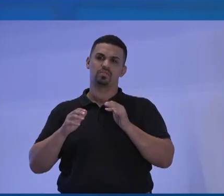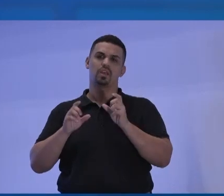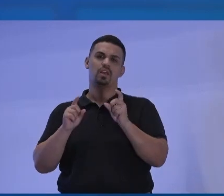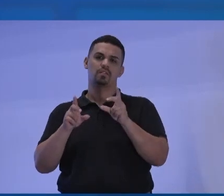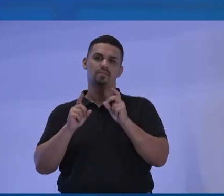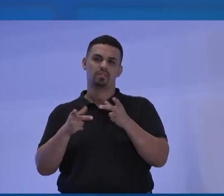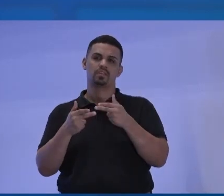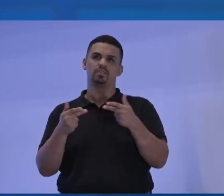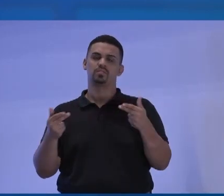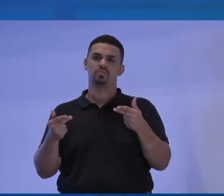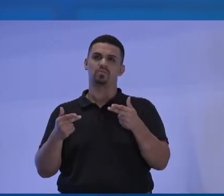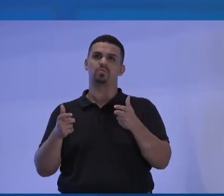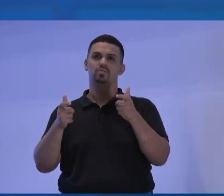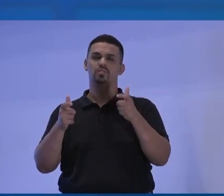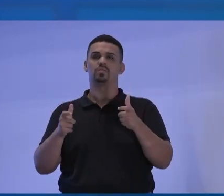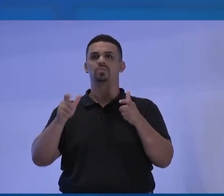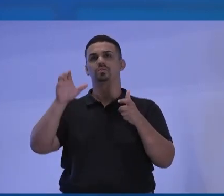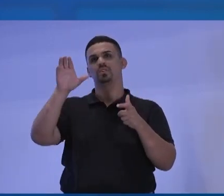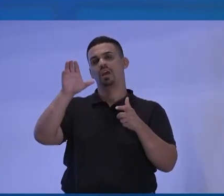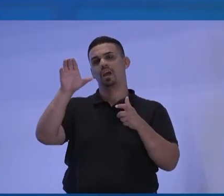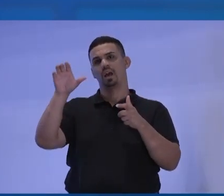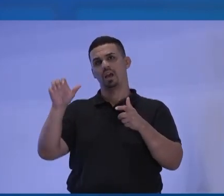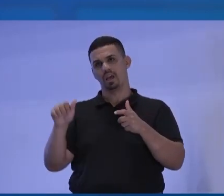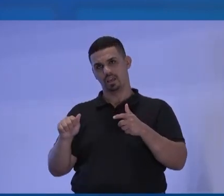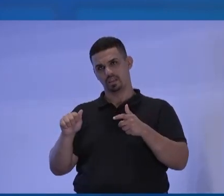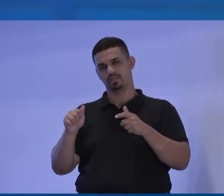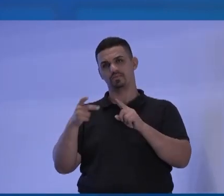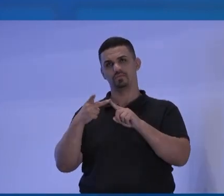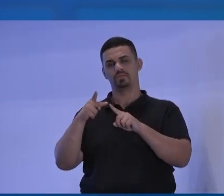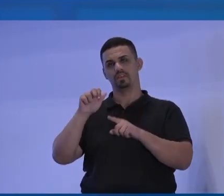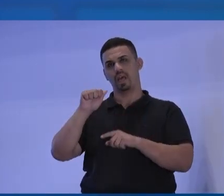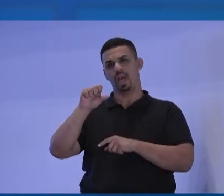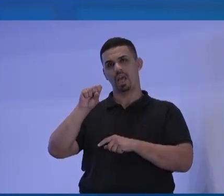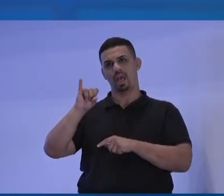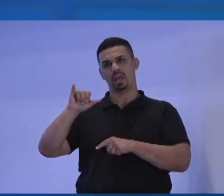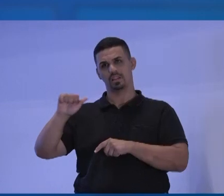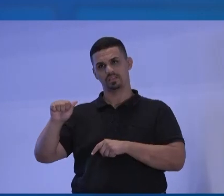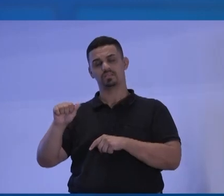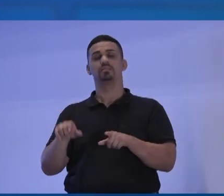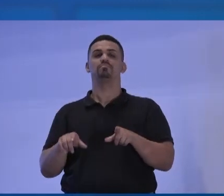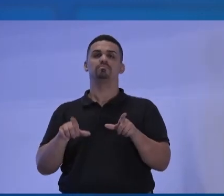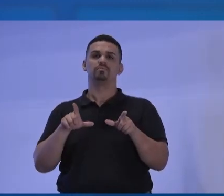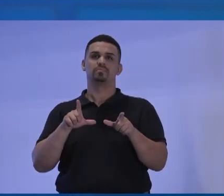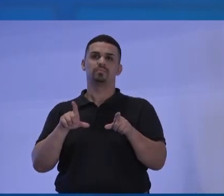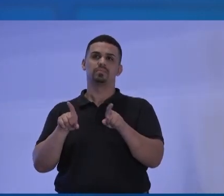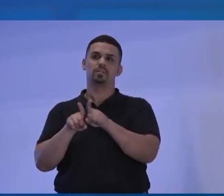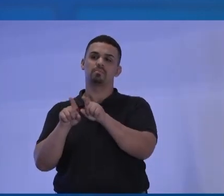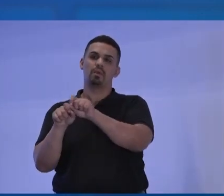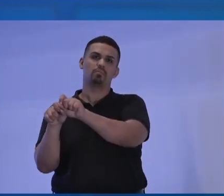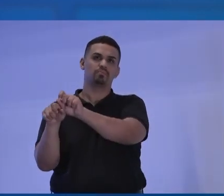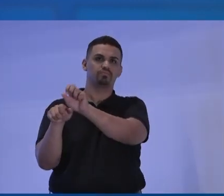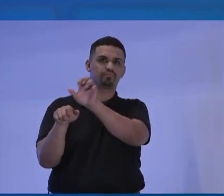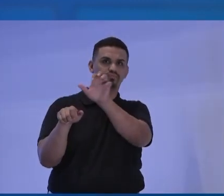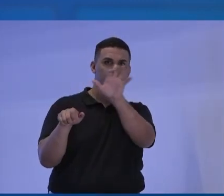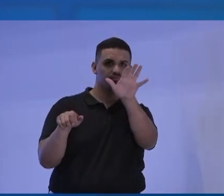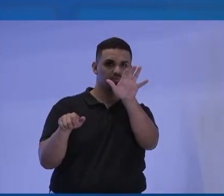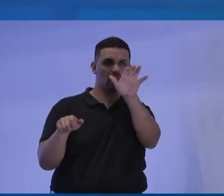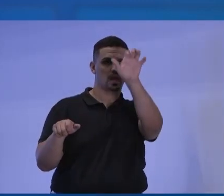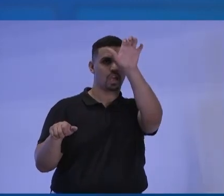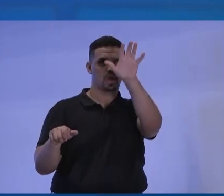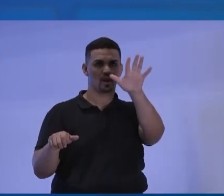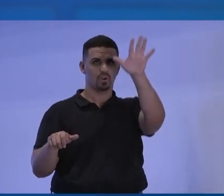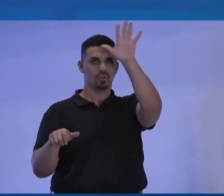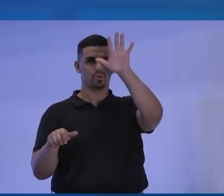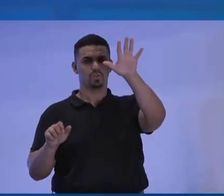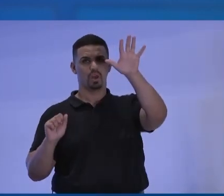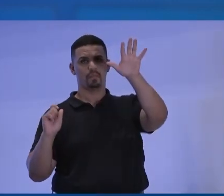ali na Ásia e África. Nós tivemos depois uma disseminação para a Europa com as campanhas militares de Alexandre